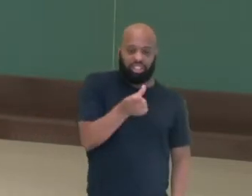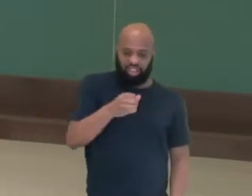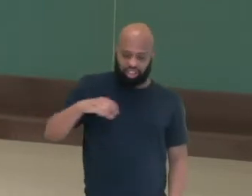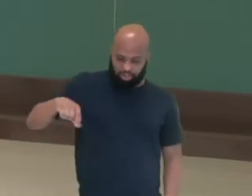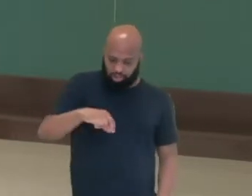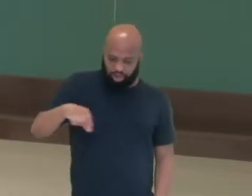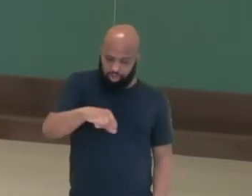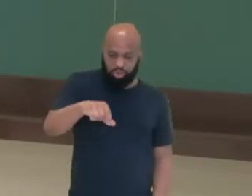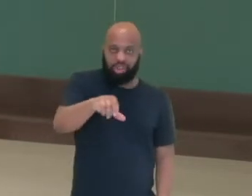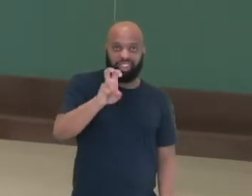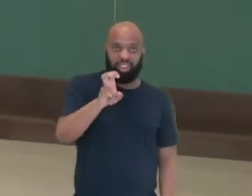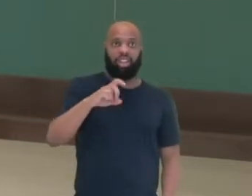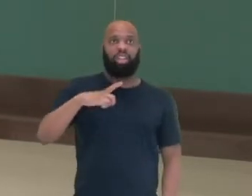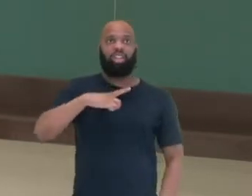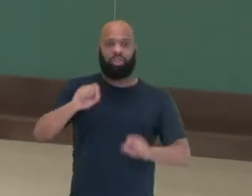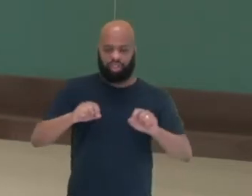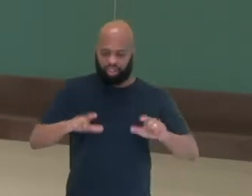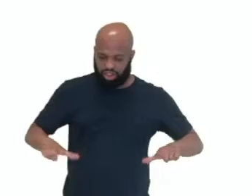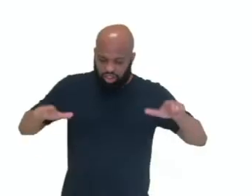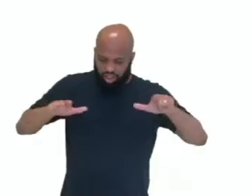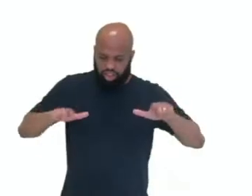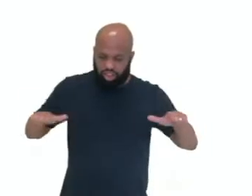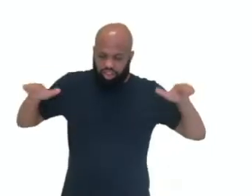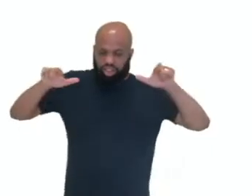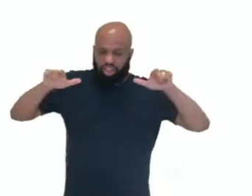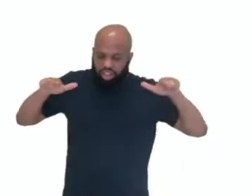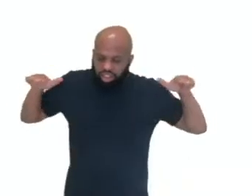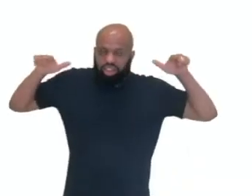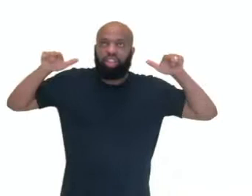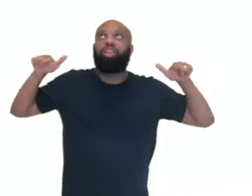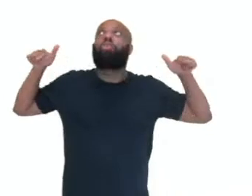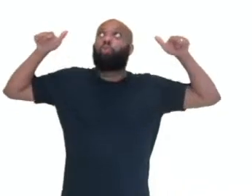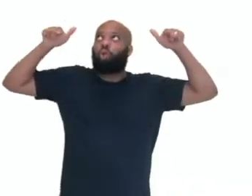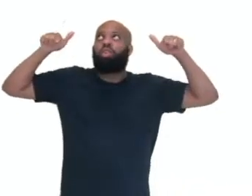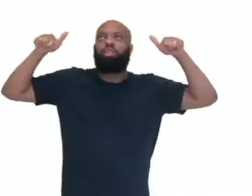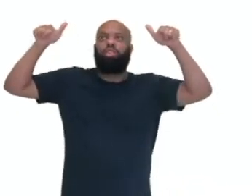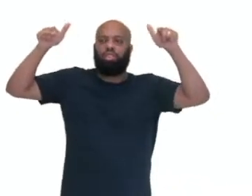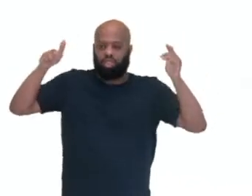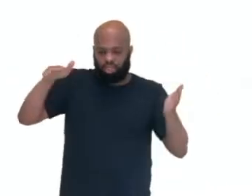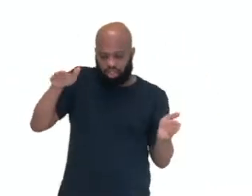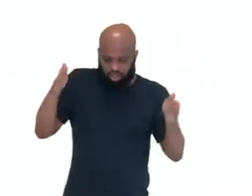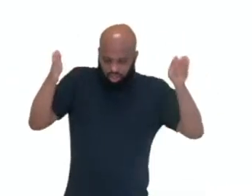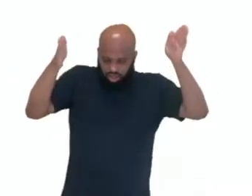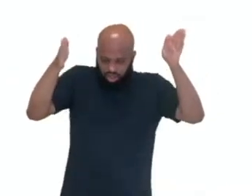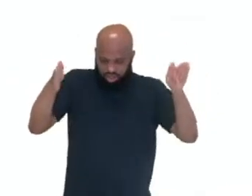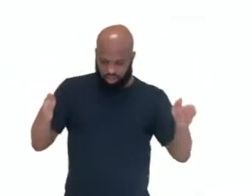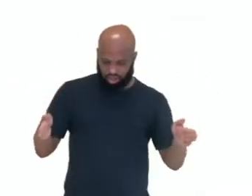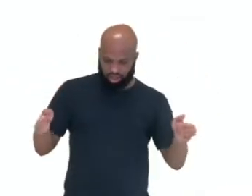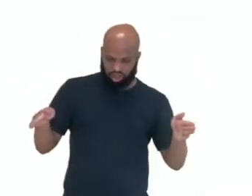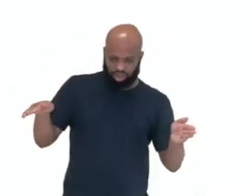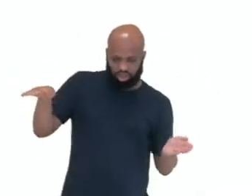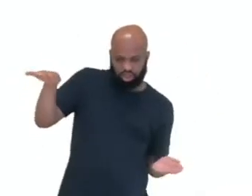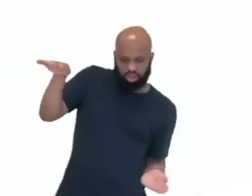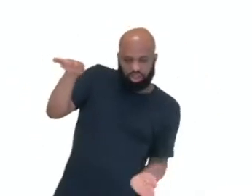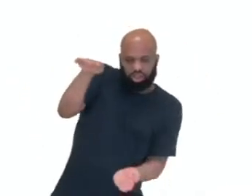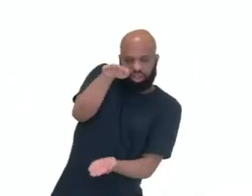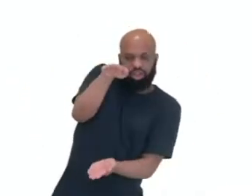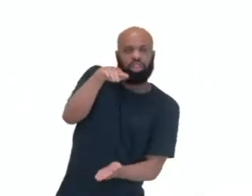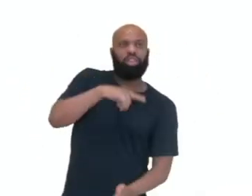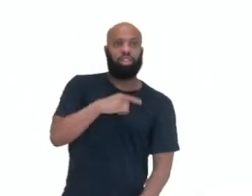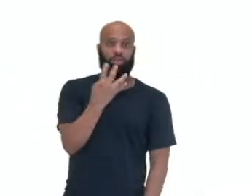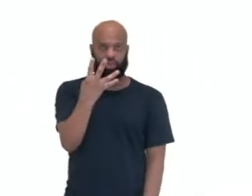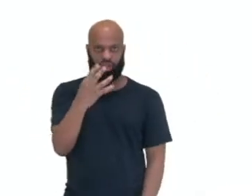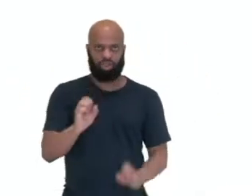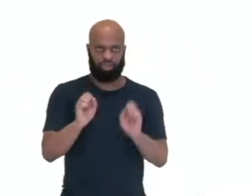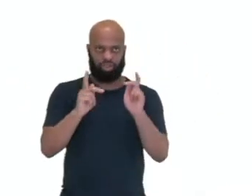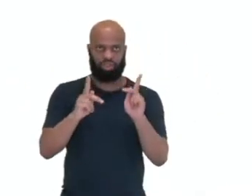foi completando com camadas, tá vendo? Ó? Uma, né? Duas, três. Contando com a primeira camadinha, nós temos ali, ó,